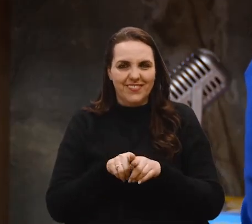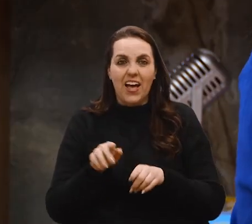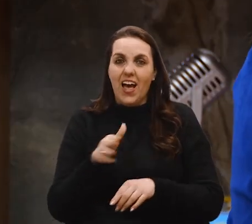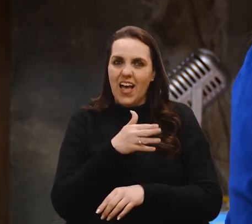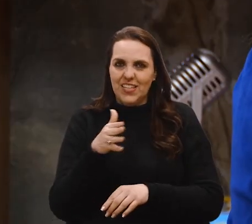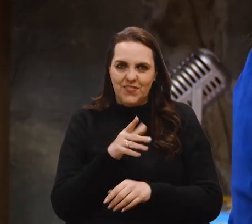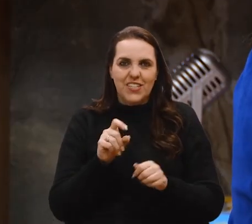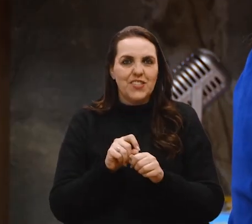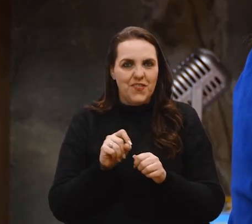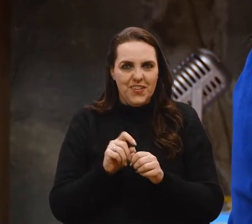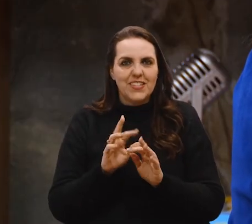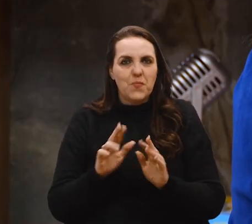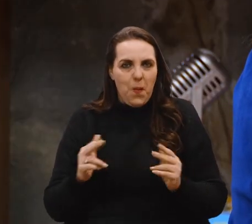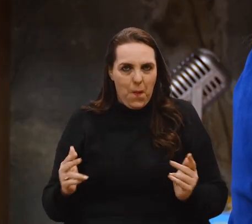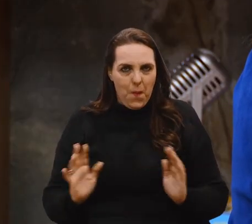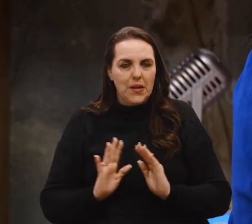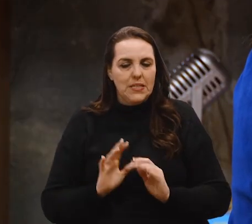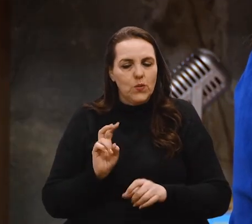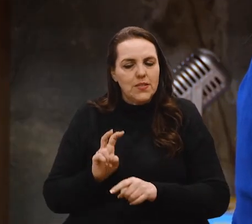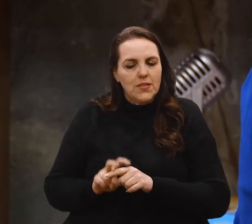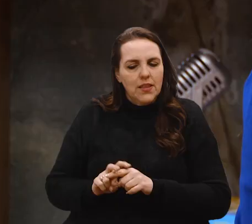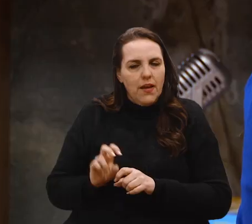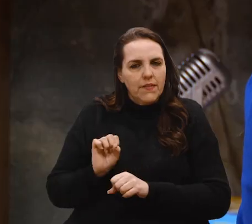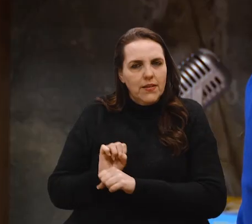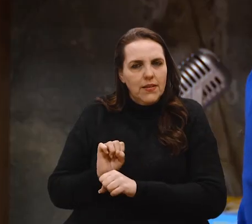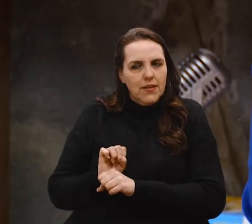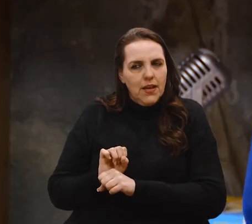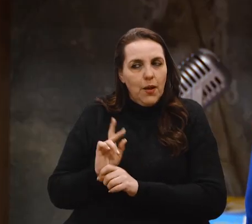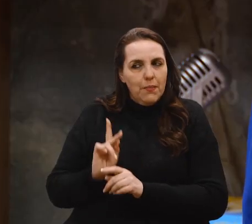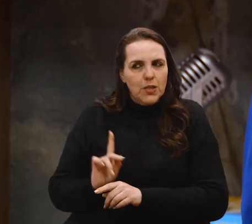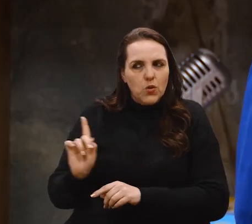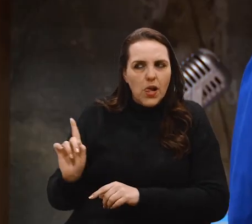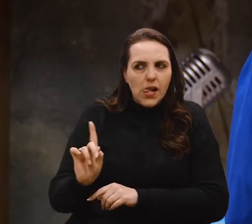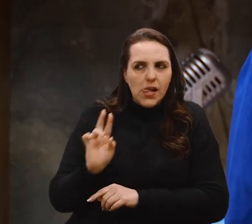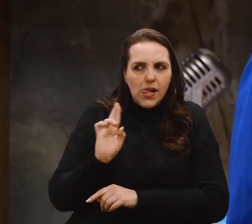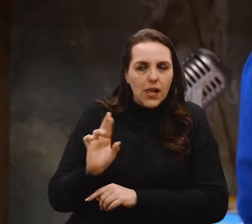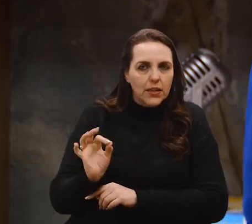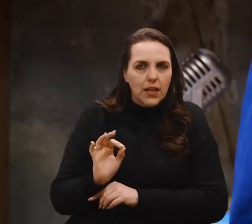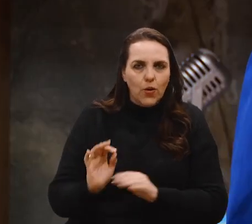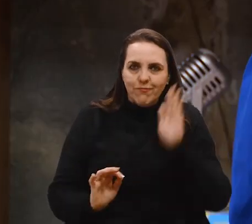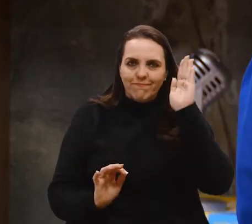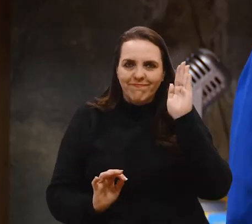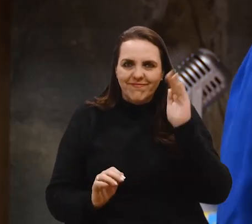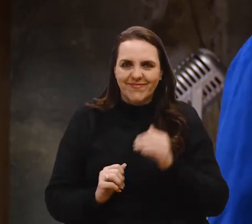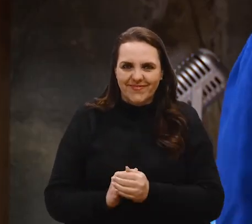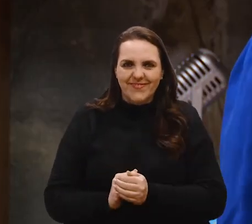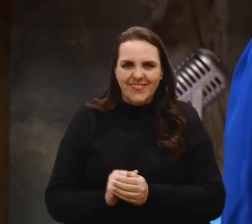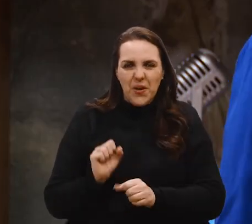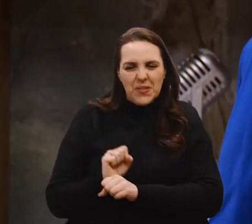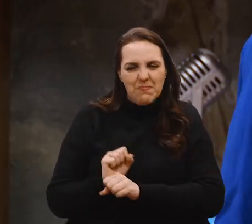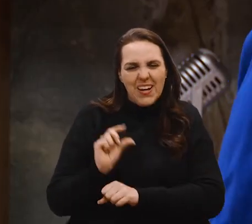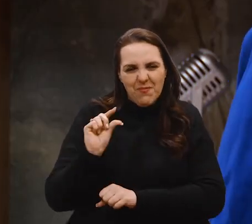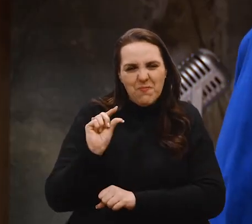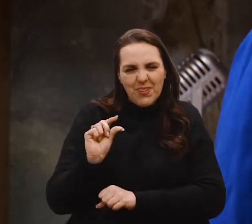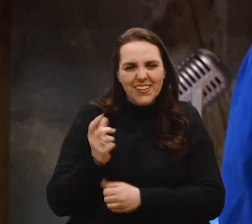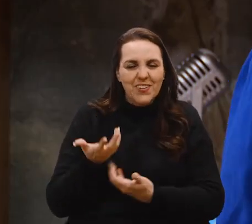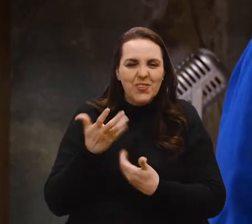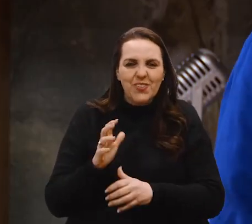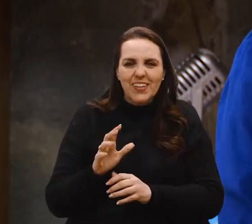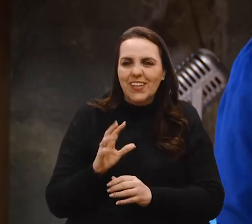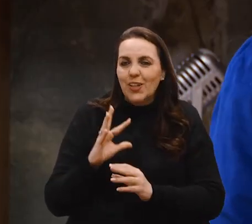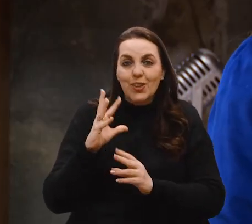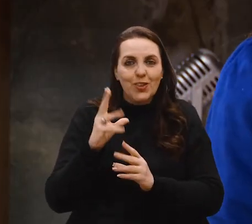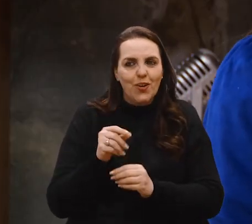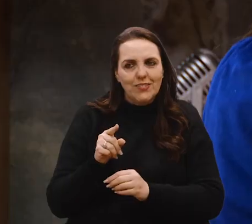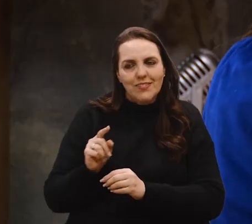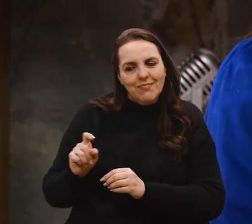coisa que eu costumava sentar assim, esperar. Ver se alguém ia responder, se ninguém respondia, eu erguia a mão. Né? Eu costumava esperar, porque eu também não queria pegar a vez dos outros,